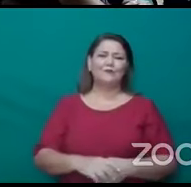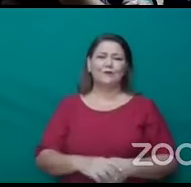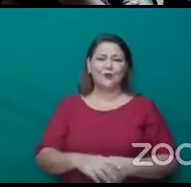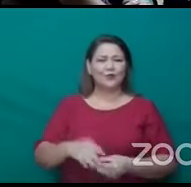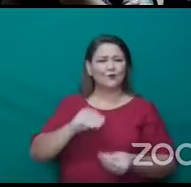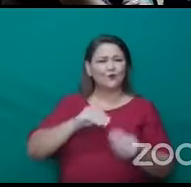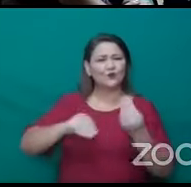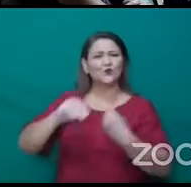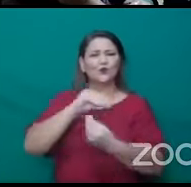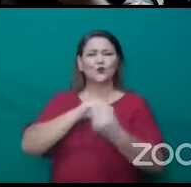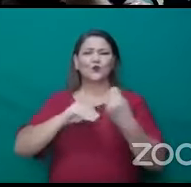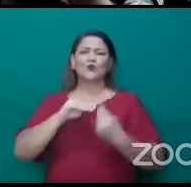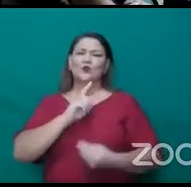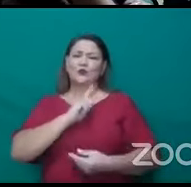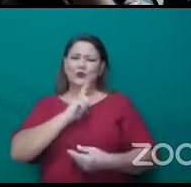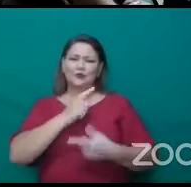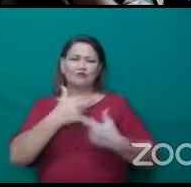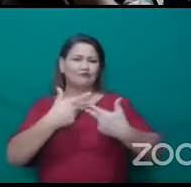coisa ali.